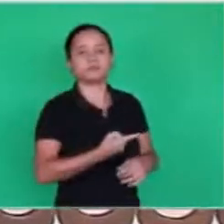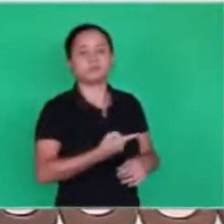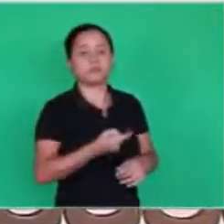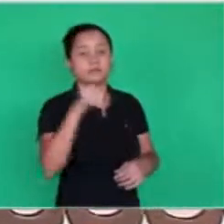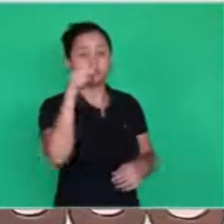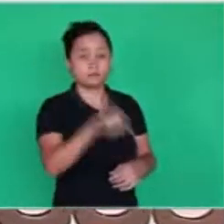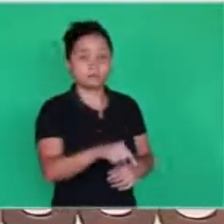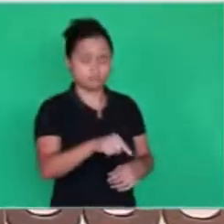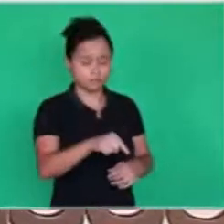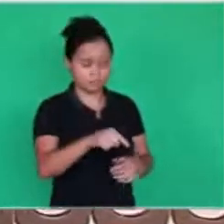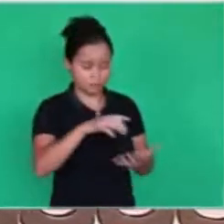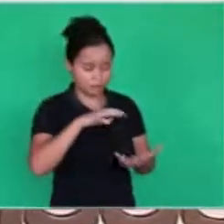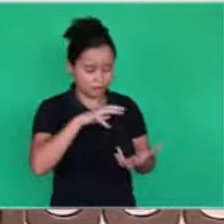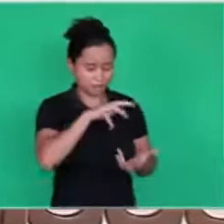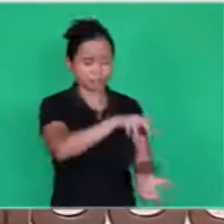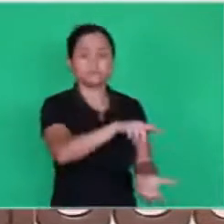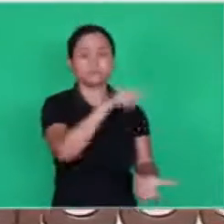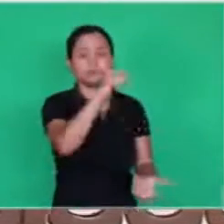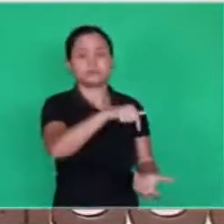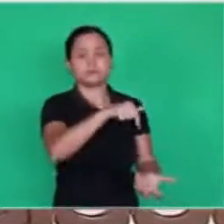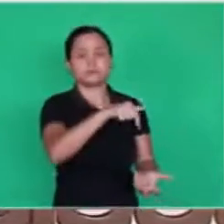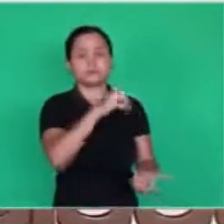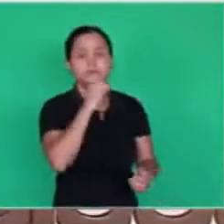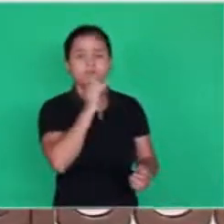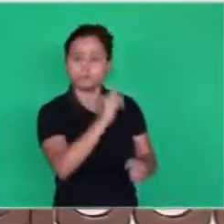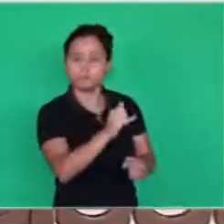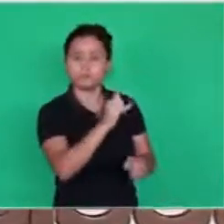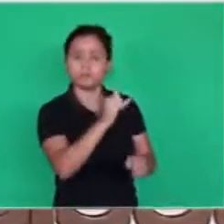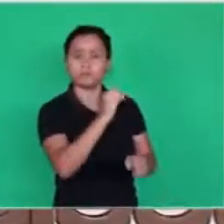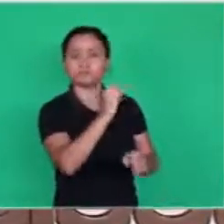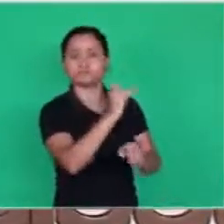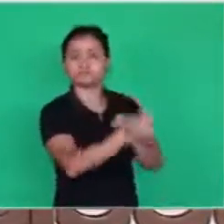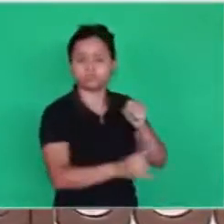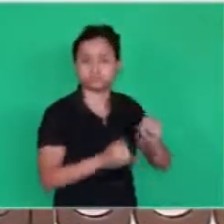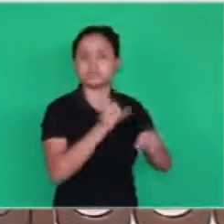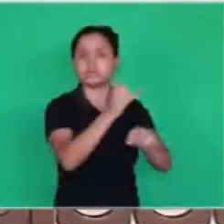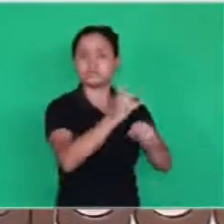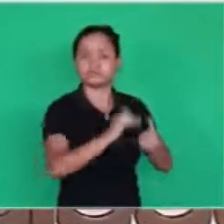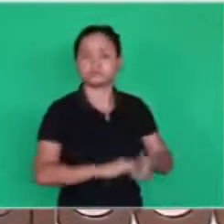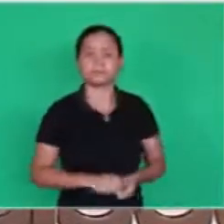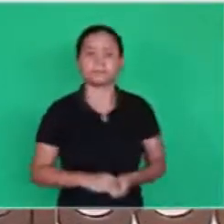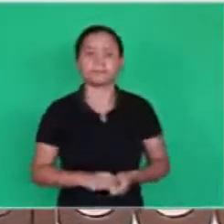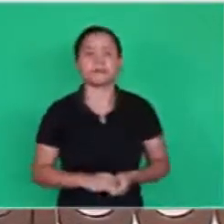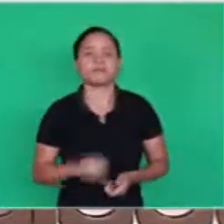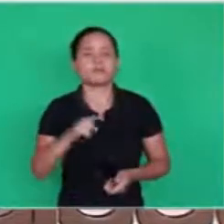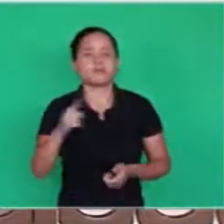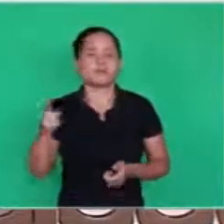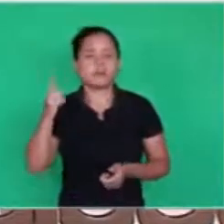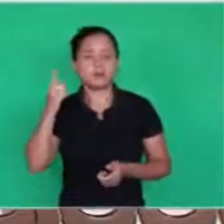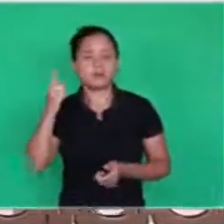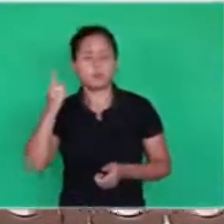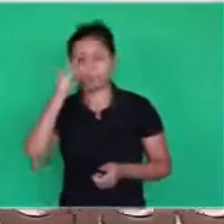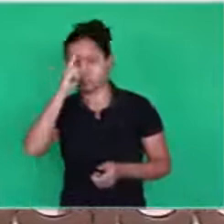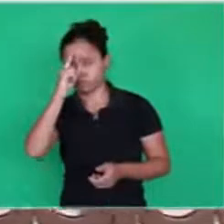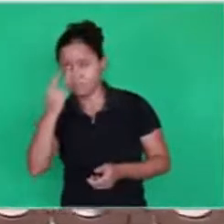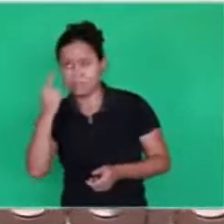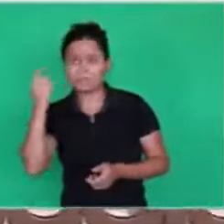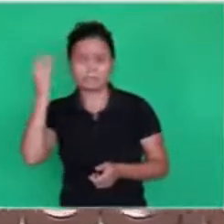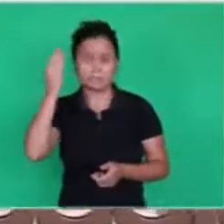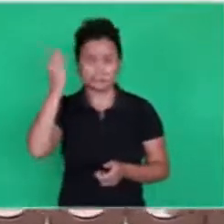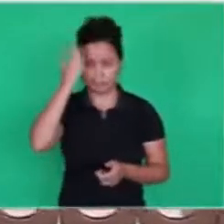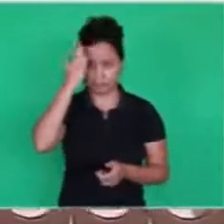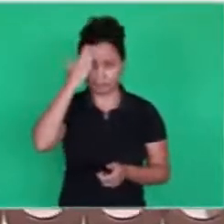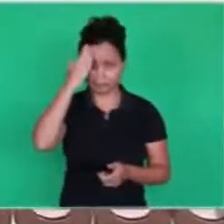com essa energia atômica. Os átomos aqui. A velocidade, para os irmãos terem uma ideia, de uma, por exemplo,